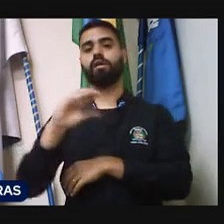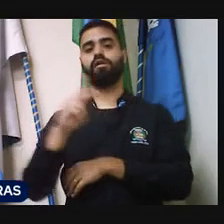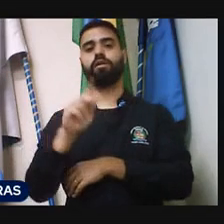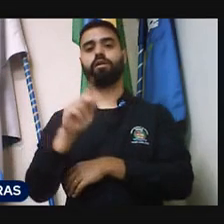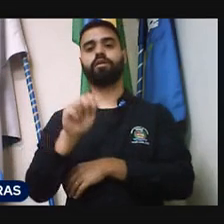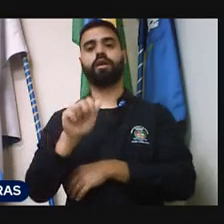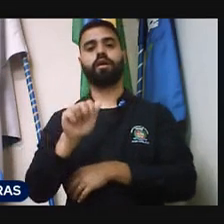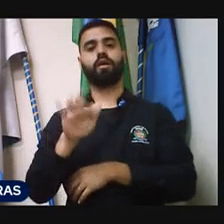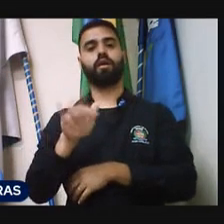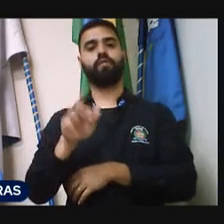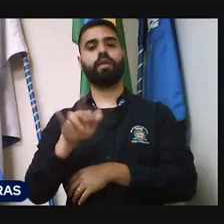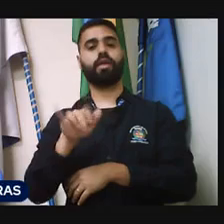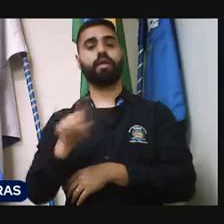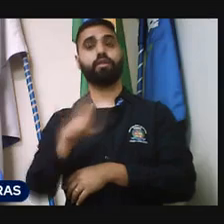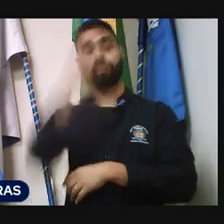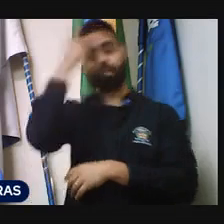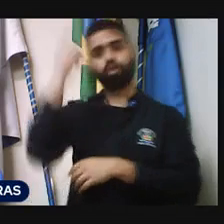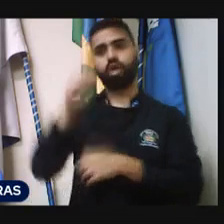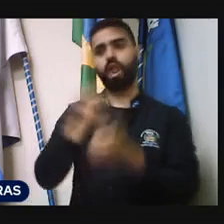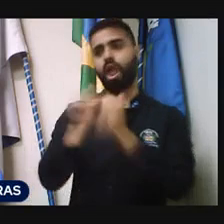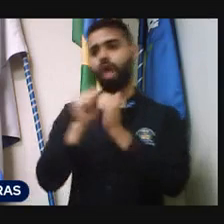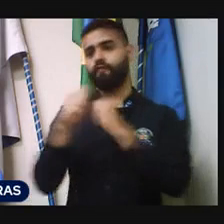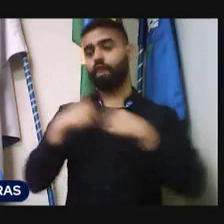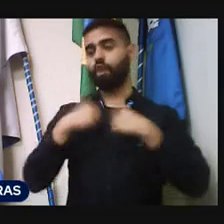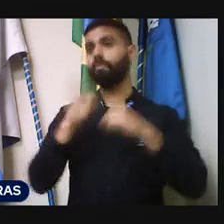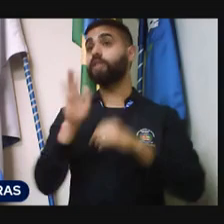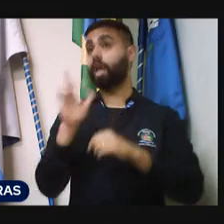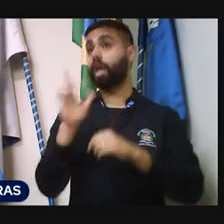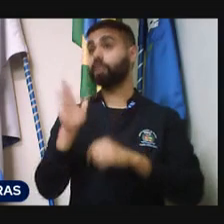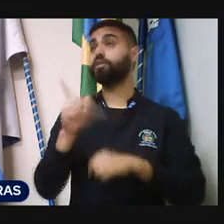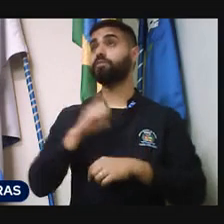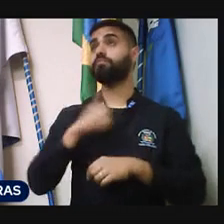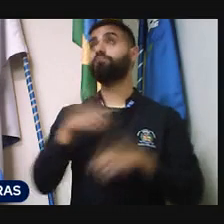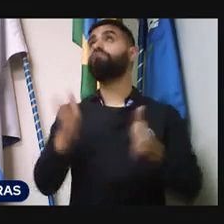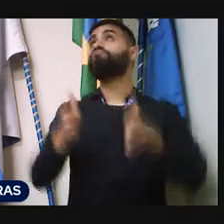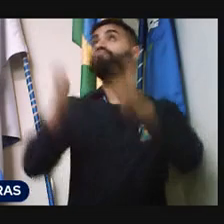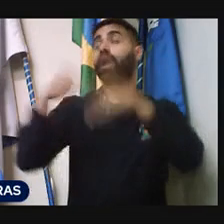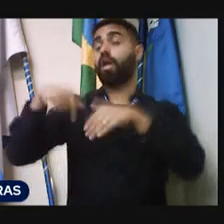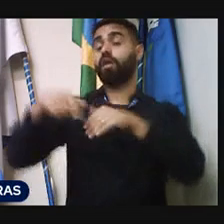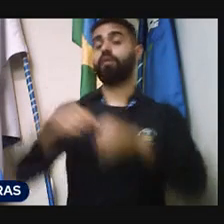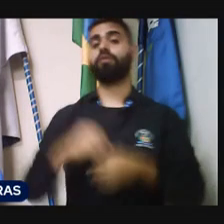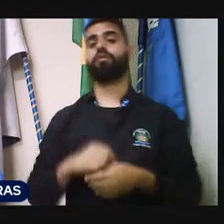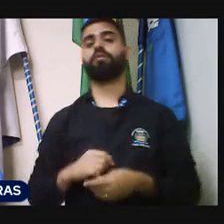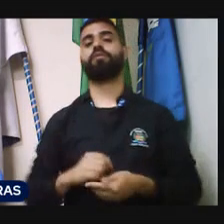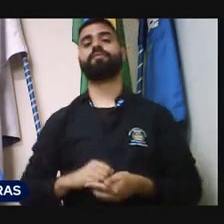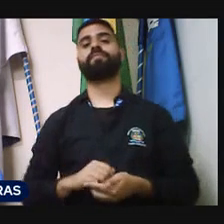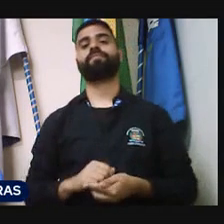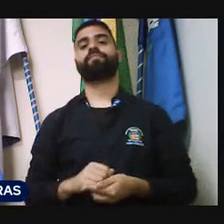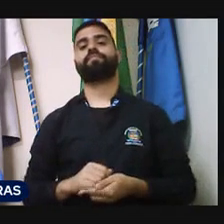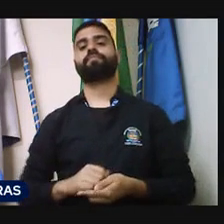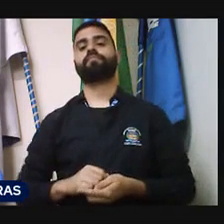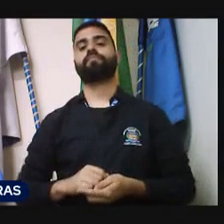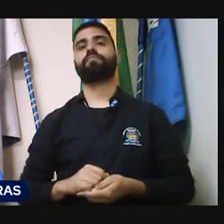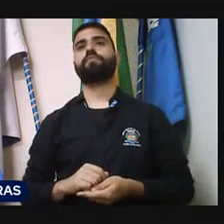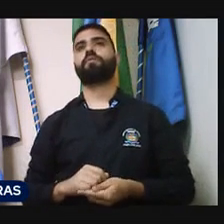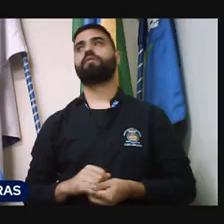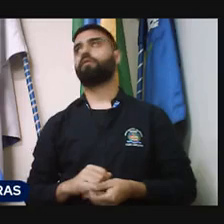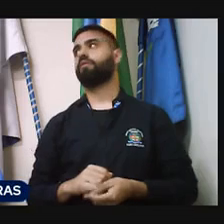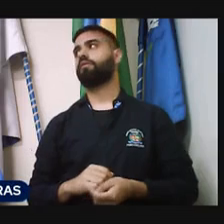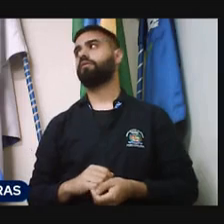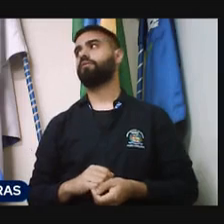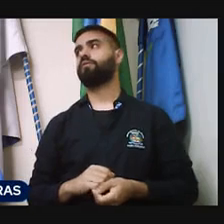tava um corpo e esse prédio a bom então é de muita importância